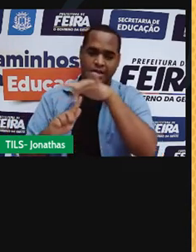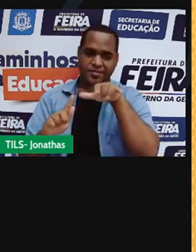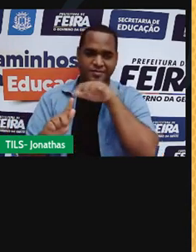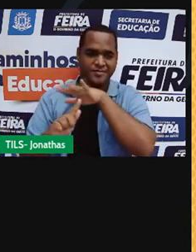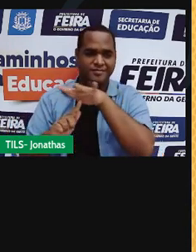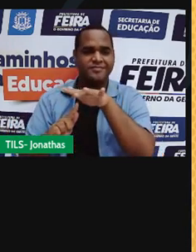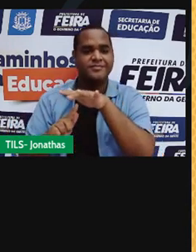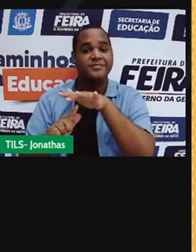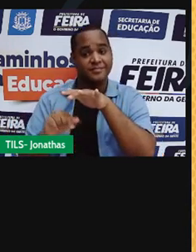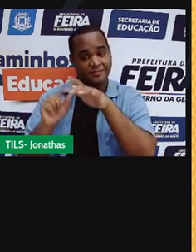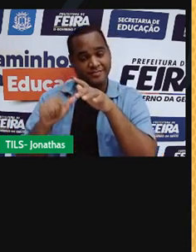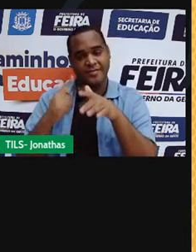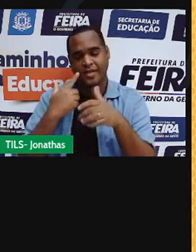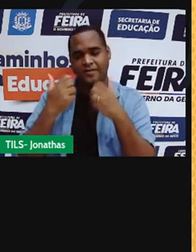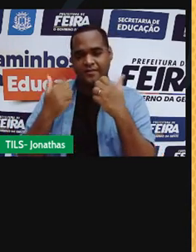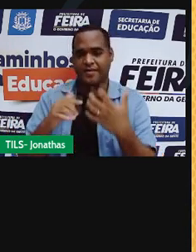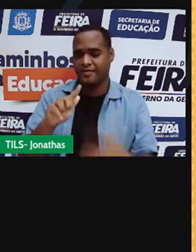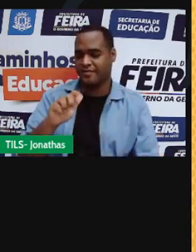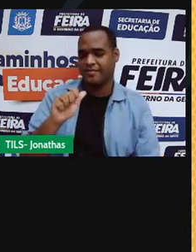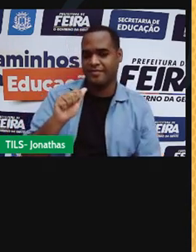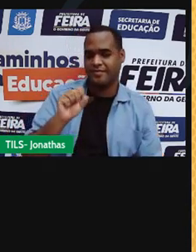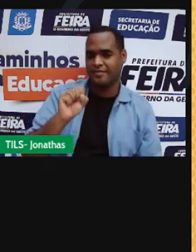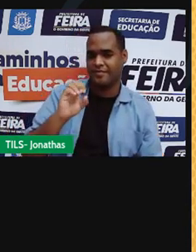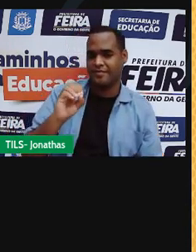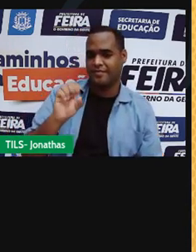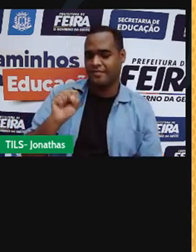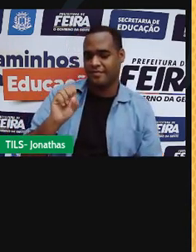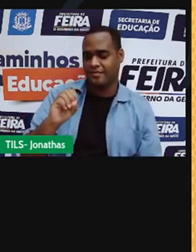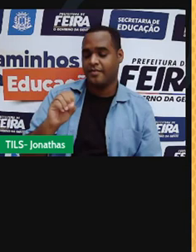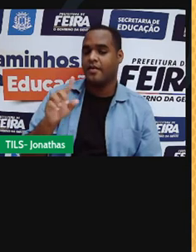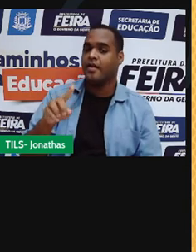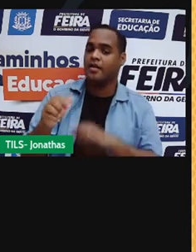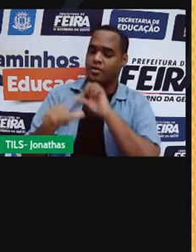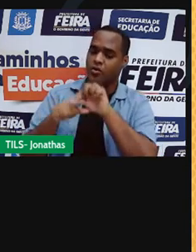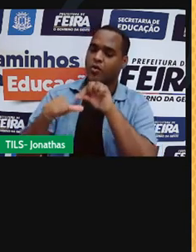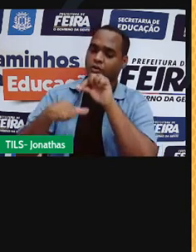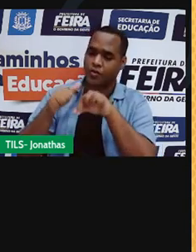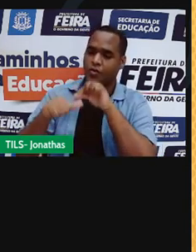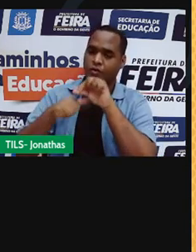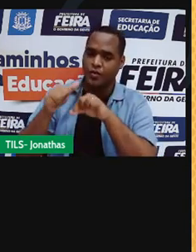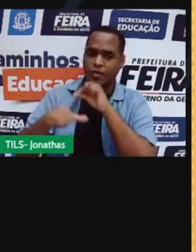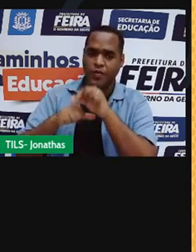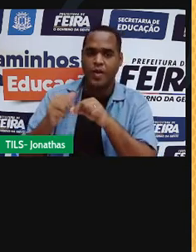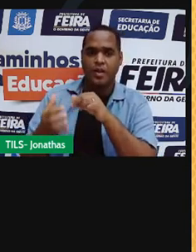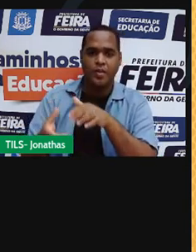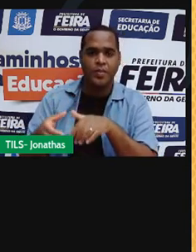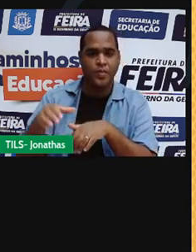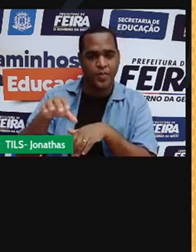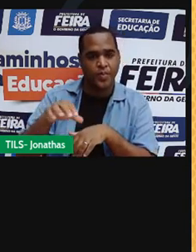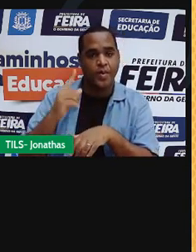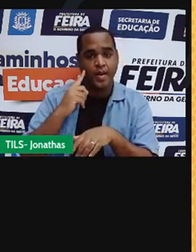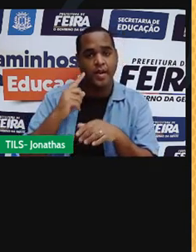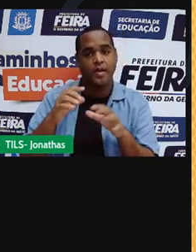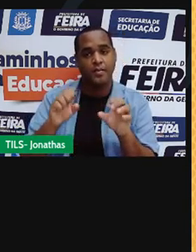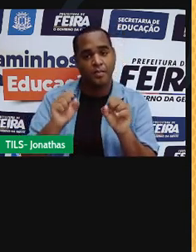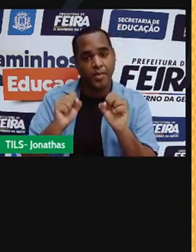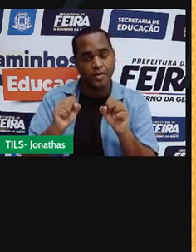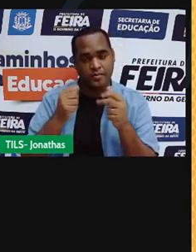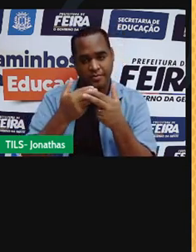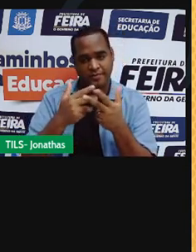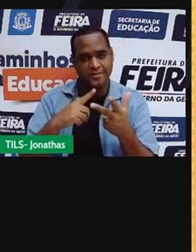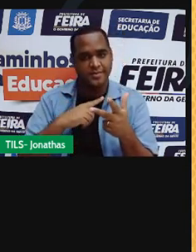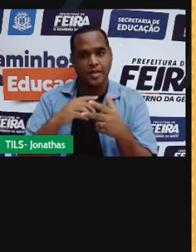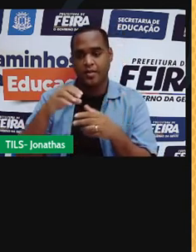A matéria em estado gasoso pode mudar de volume e de forma, ocupando todo o espaço do recipiente no qual